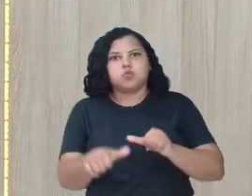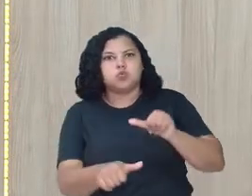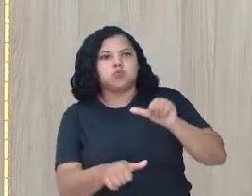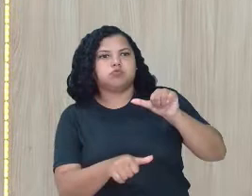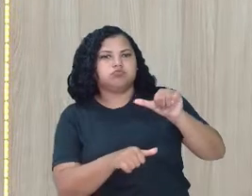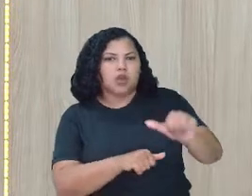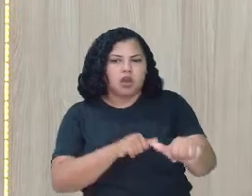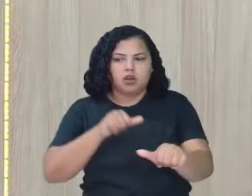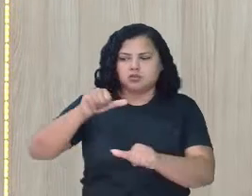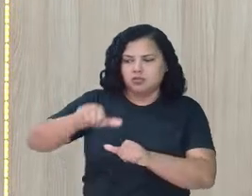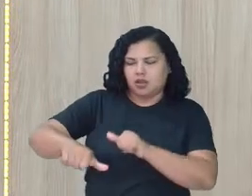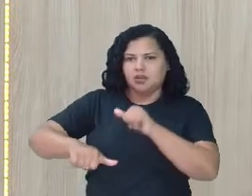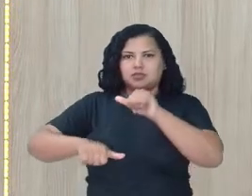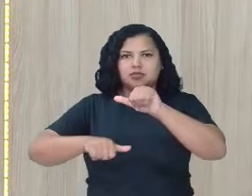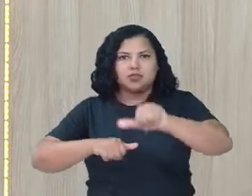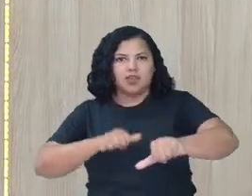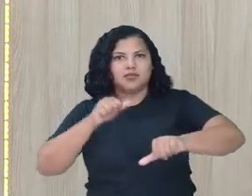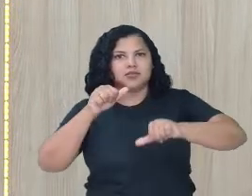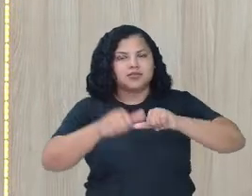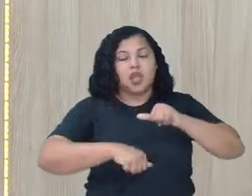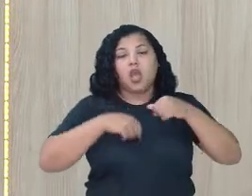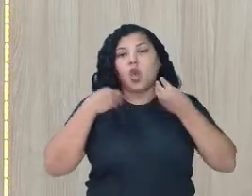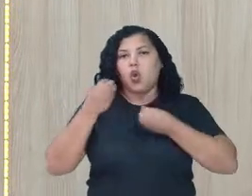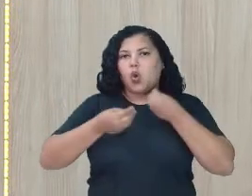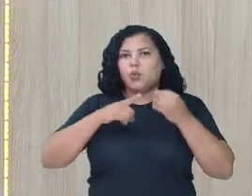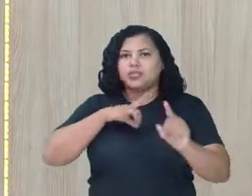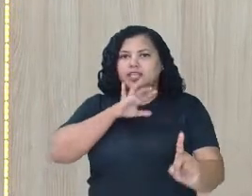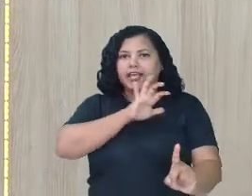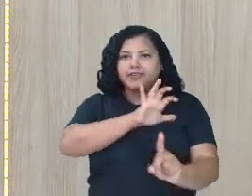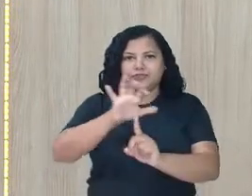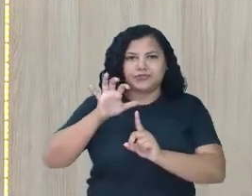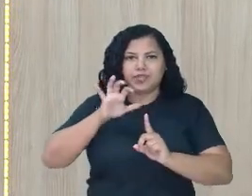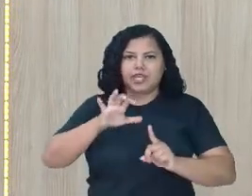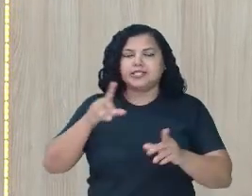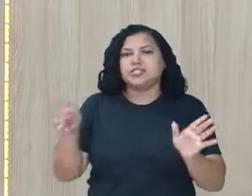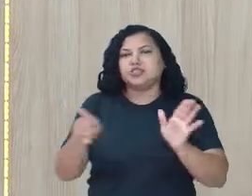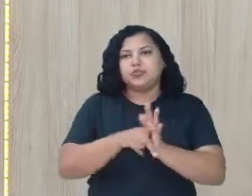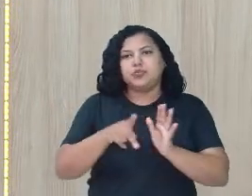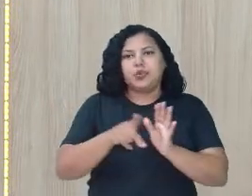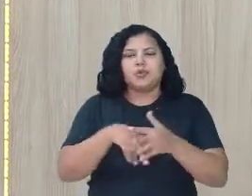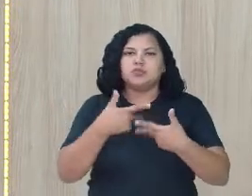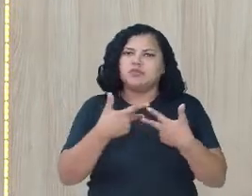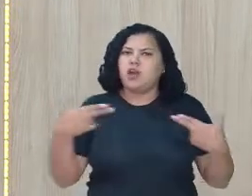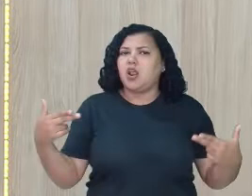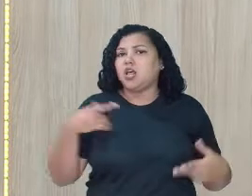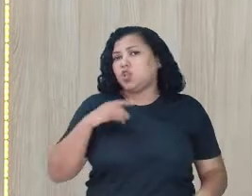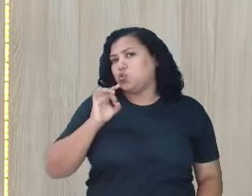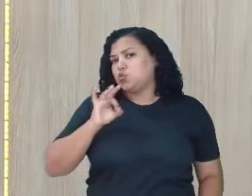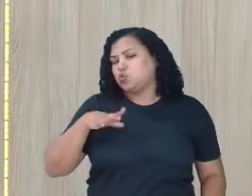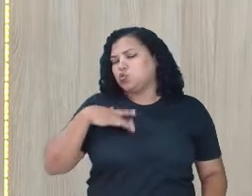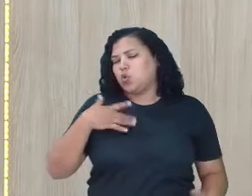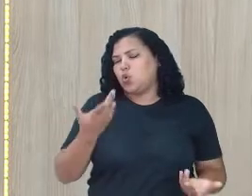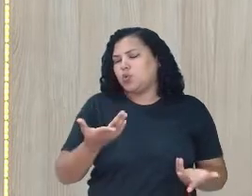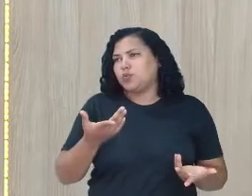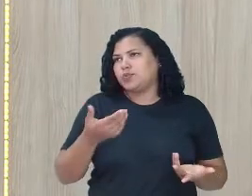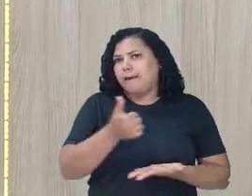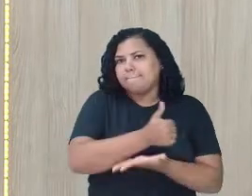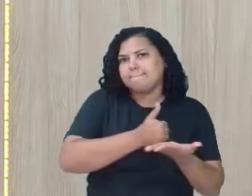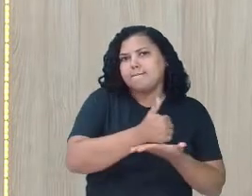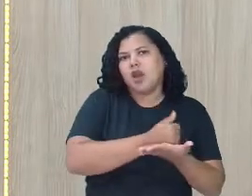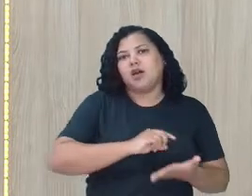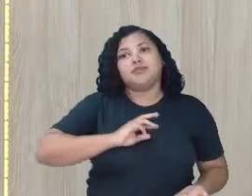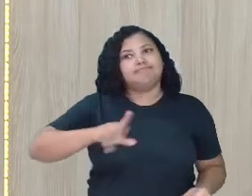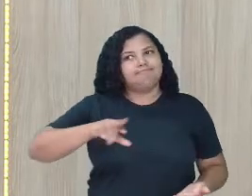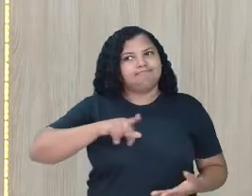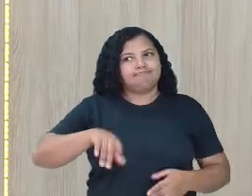se modificando, como ela vai sofrendo influências diversas, não só na sua origem. Aí